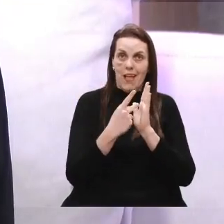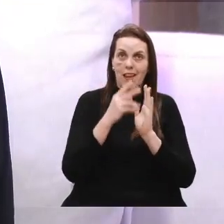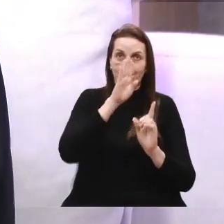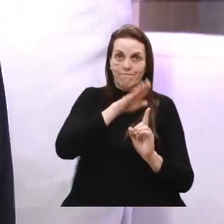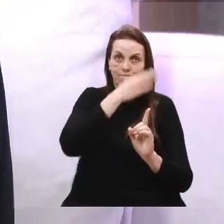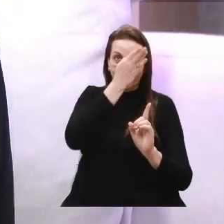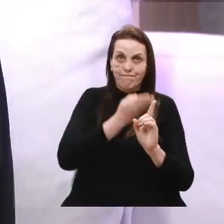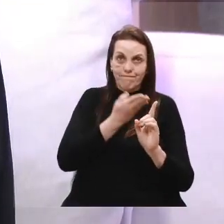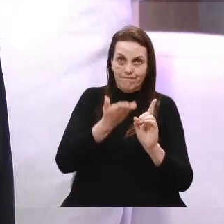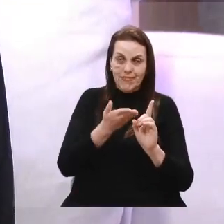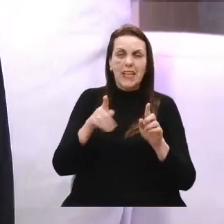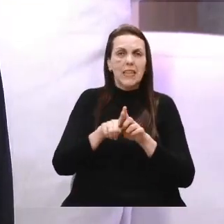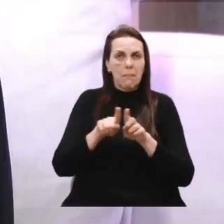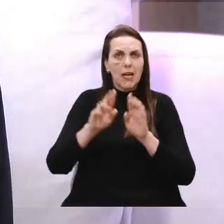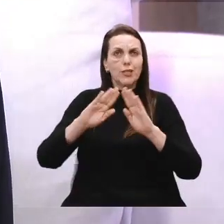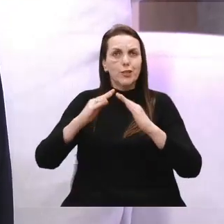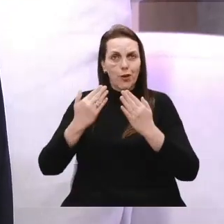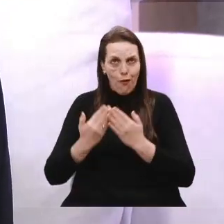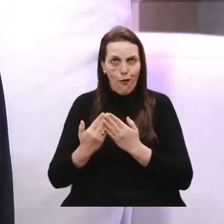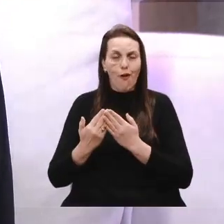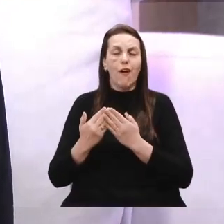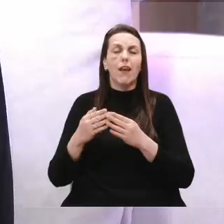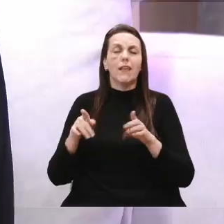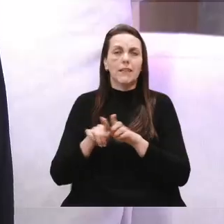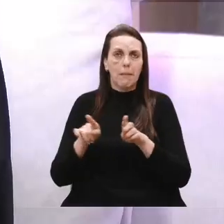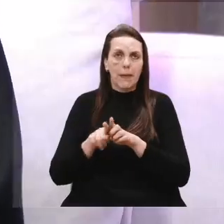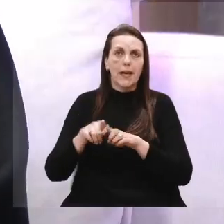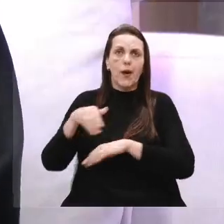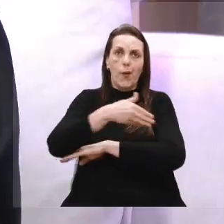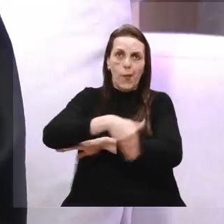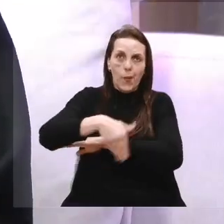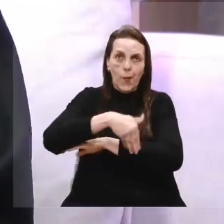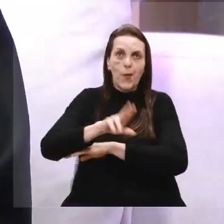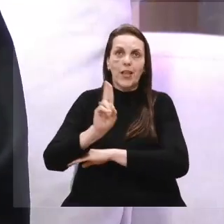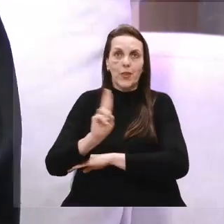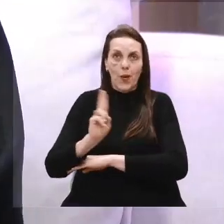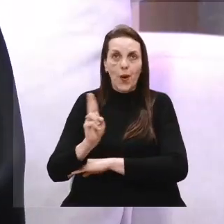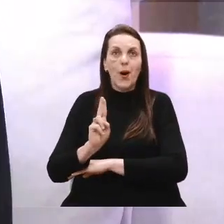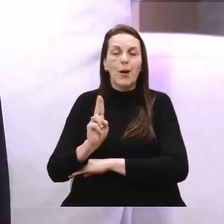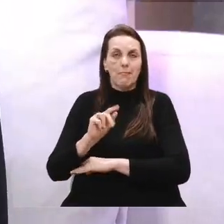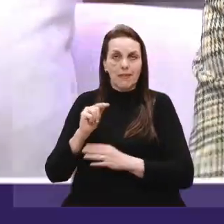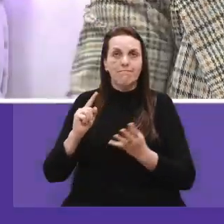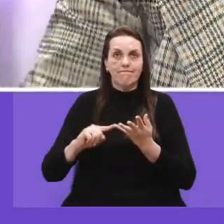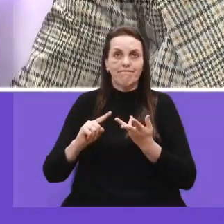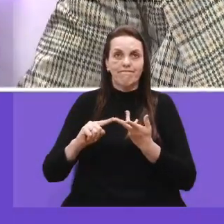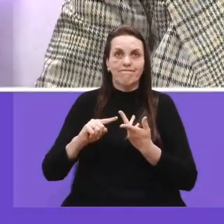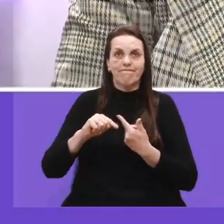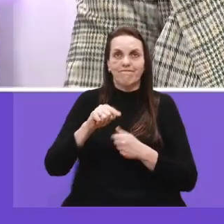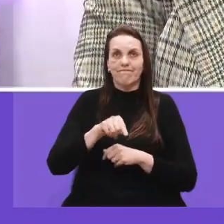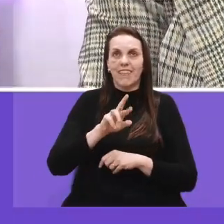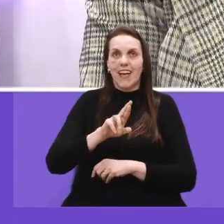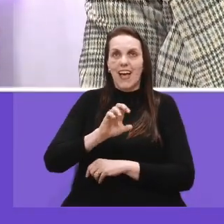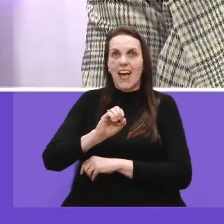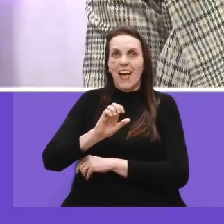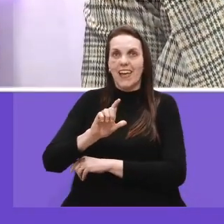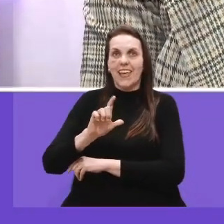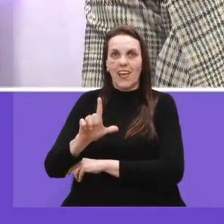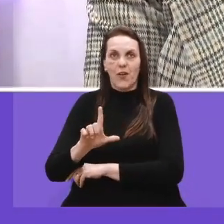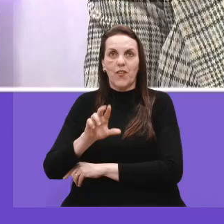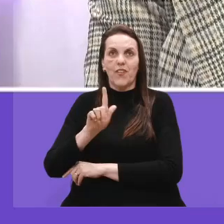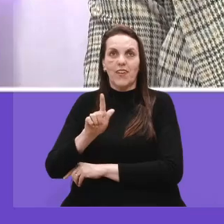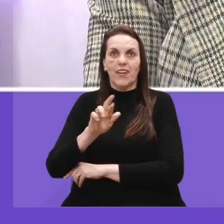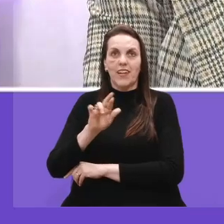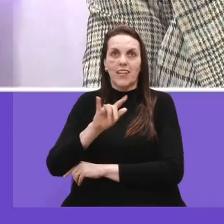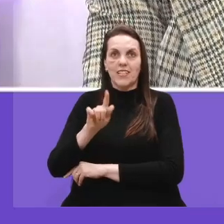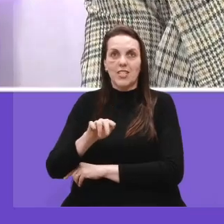também no nome dela. Raquel Cagliari Graziotin, isso, uma escola estadual, né? Uma rua também. Uma rua também. Né? Então,